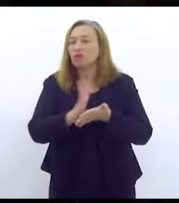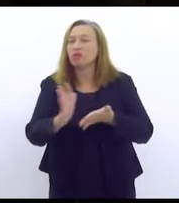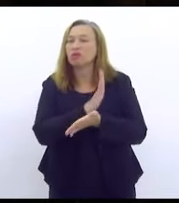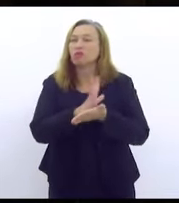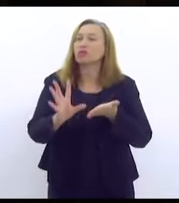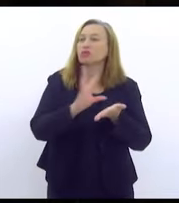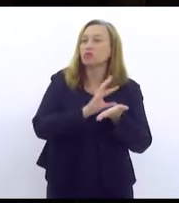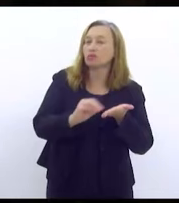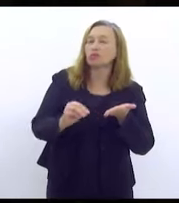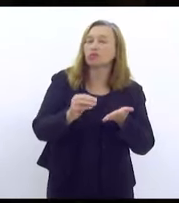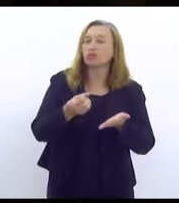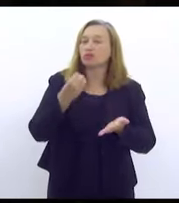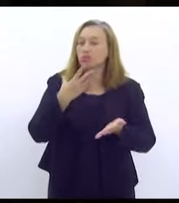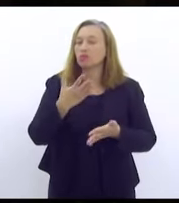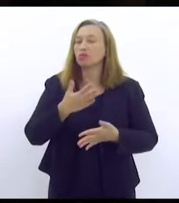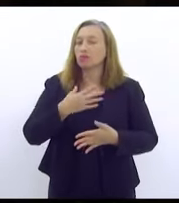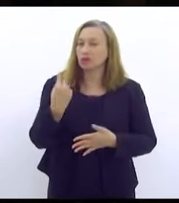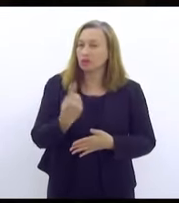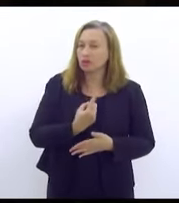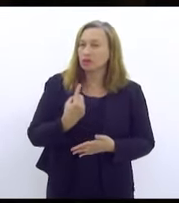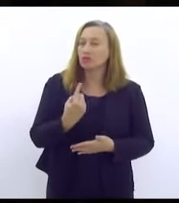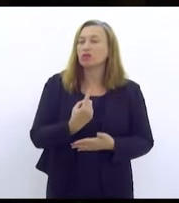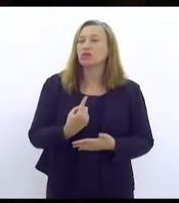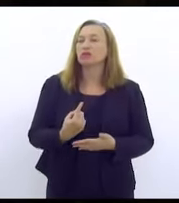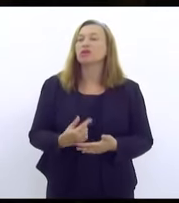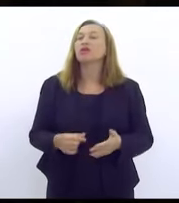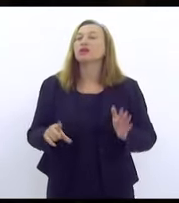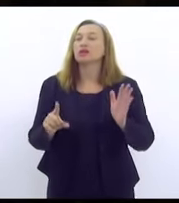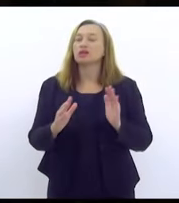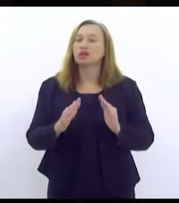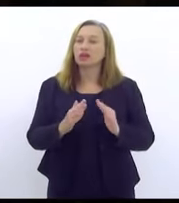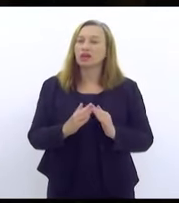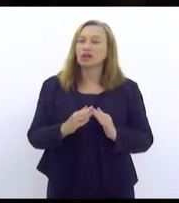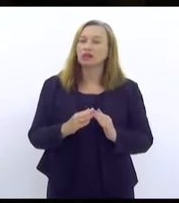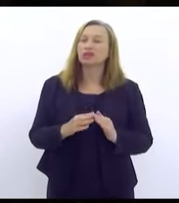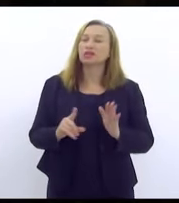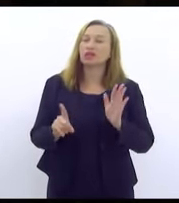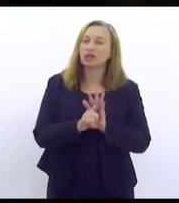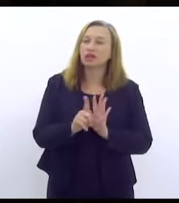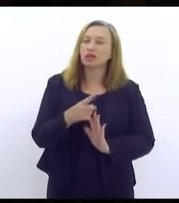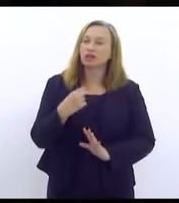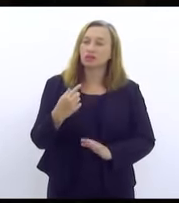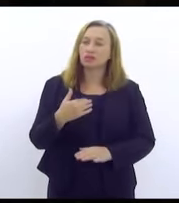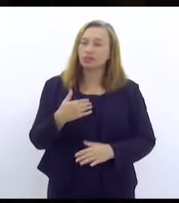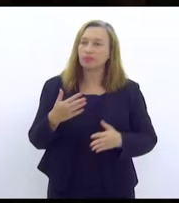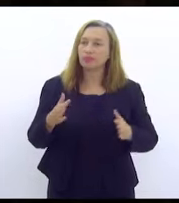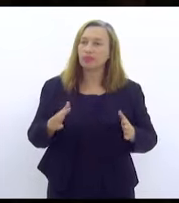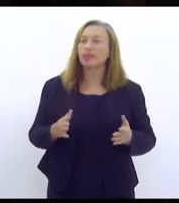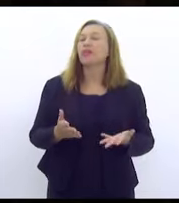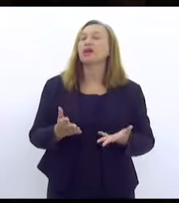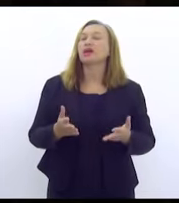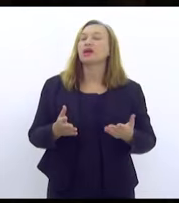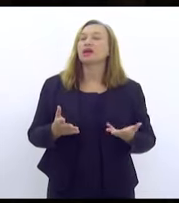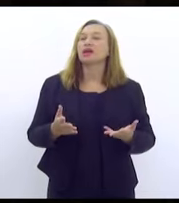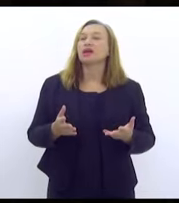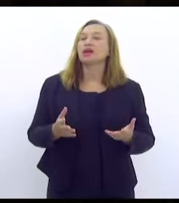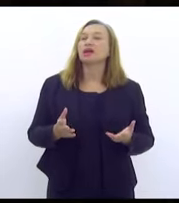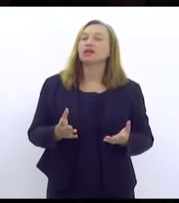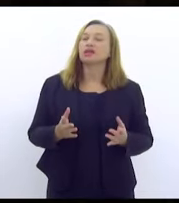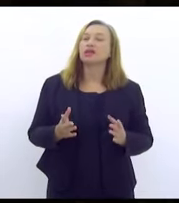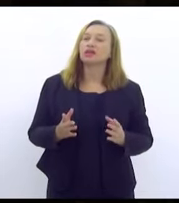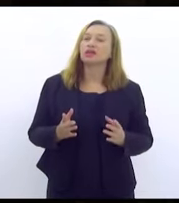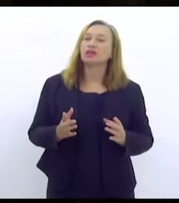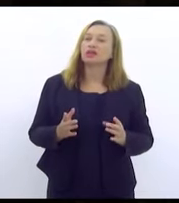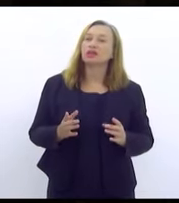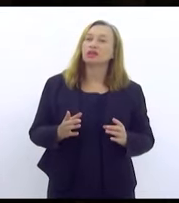muito sensíveis a nós, sempre foram. A lei nessa casa de minha autoria, estimulando a internação compulsória para